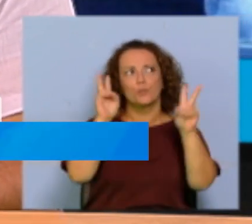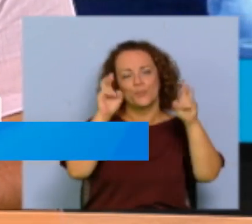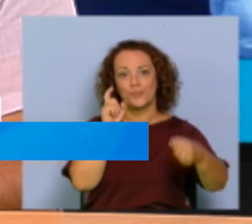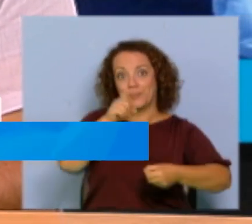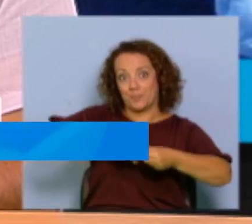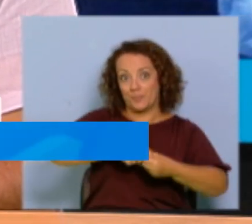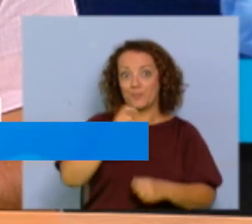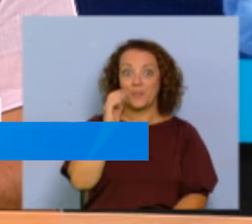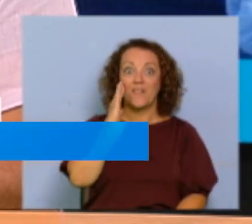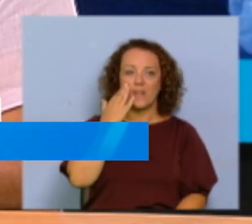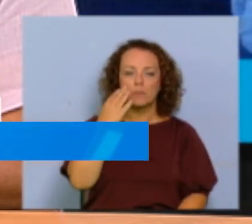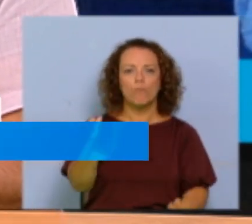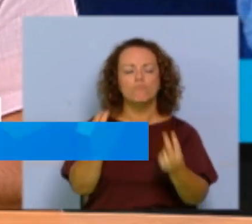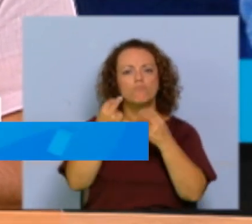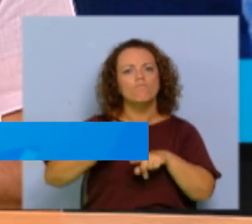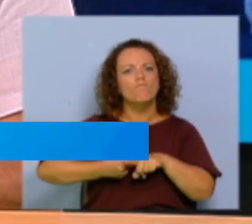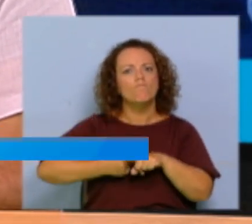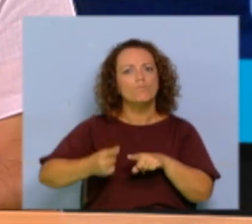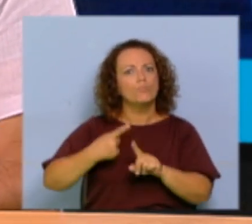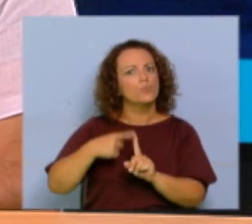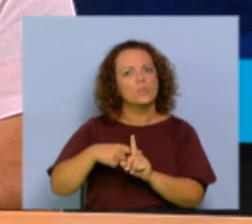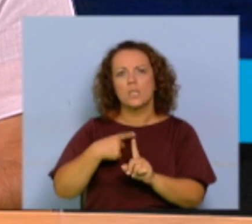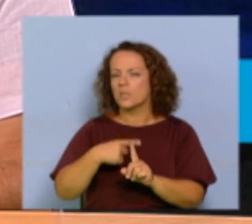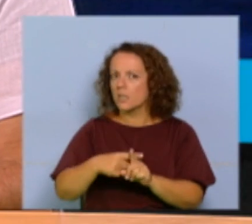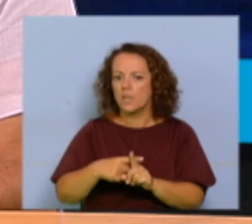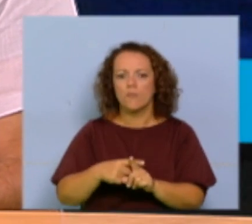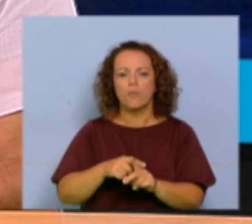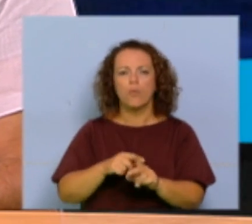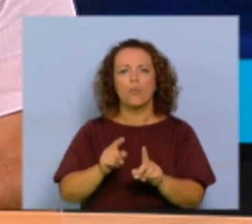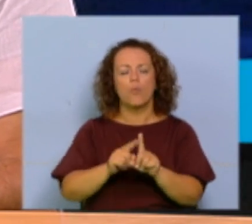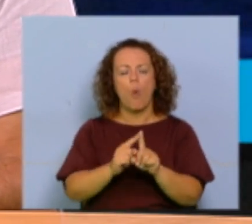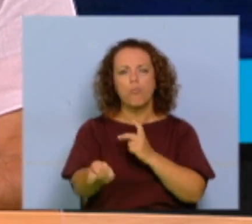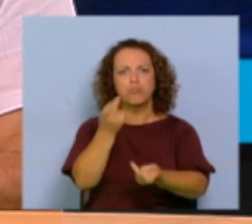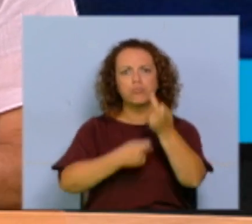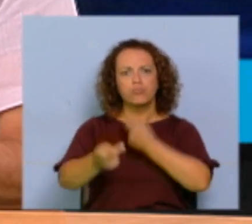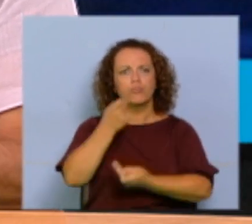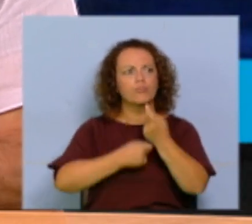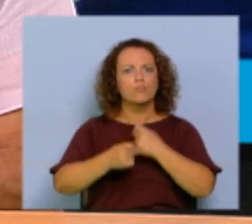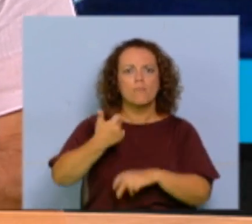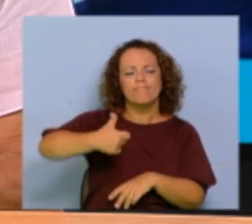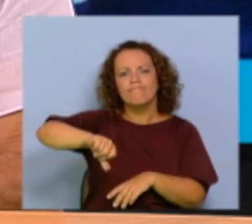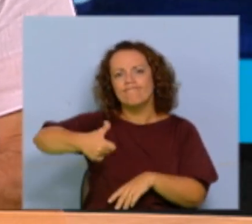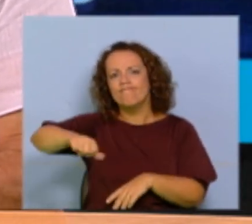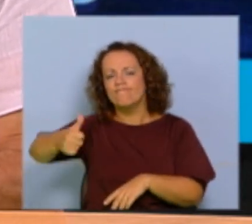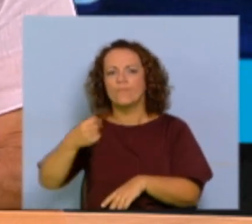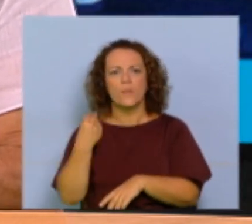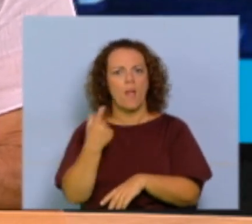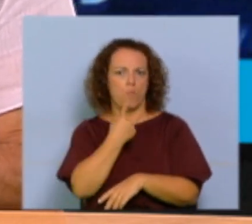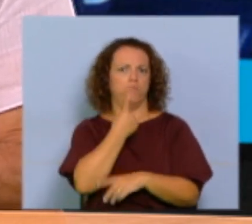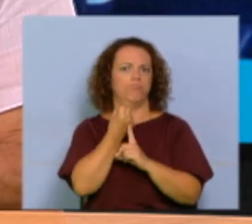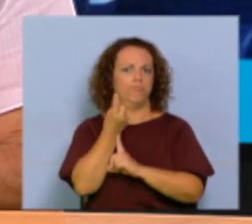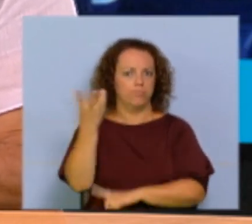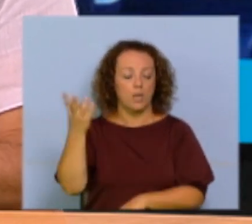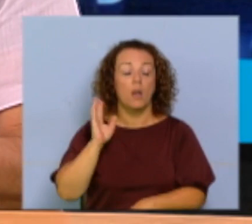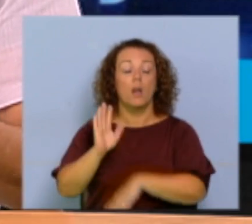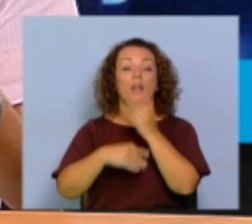foi muito, muito positiva. Nós tínhamos centenas de reações. Depois, quando decidiram abrir